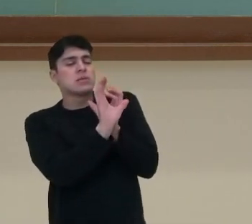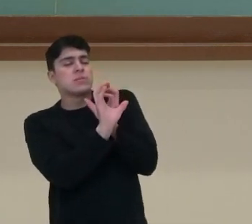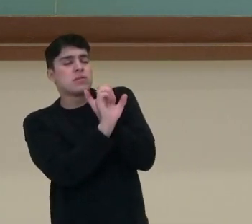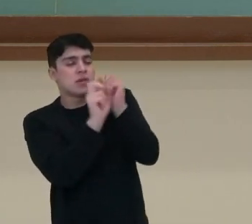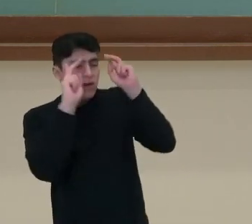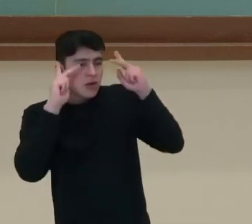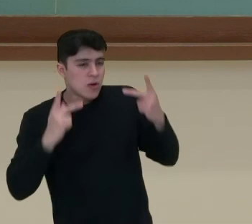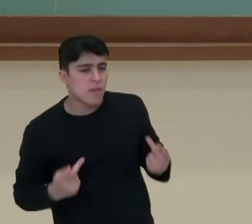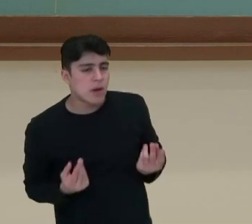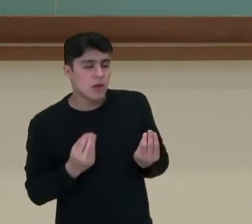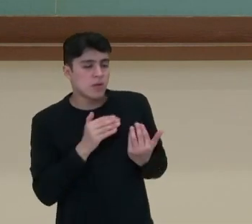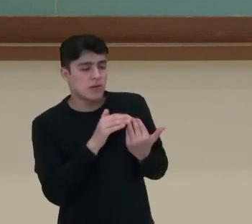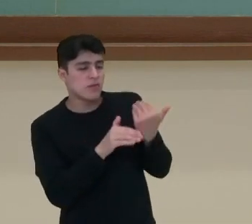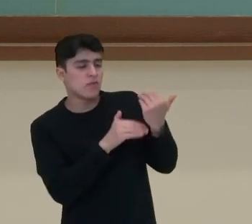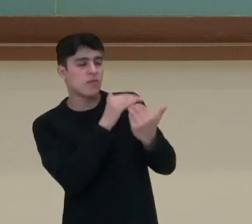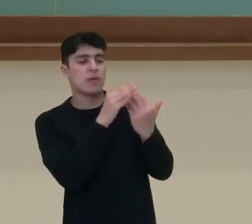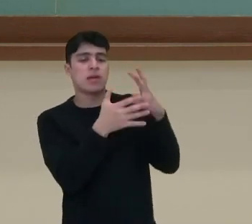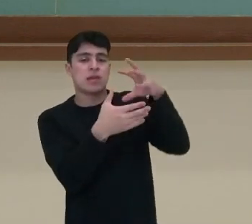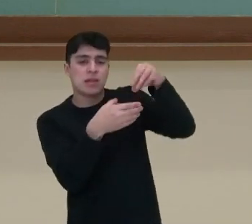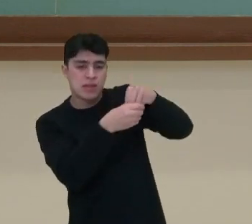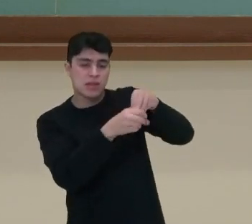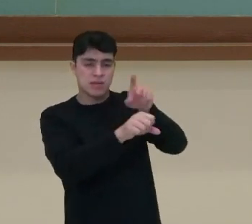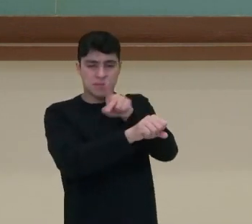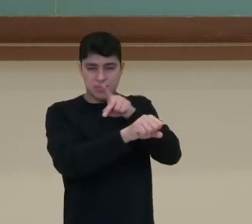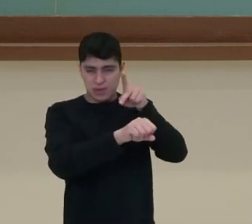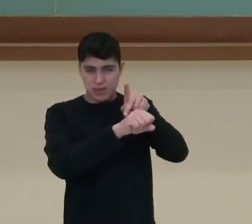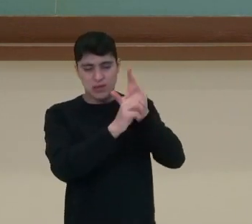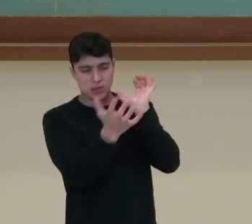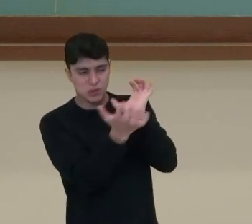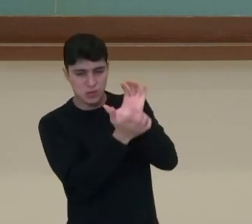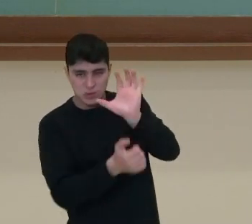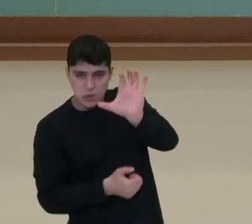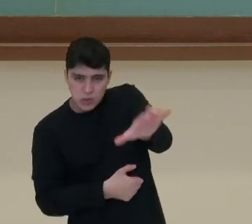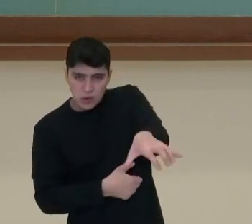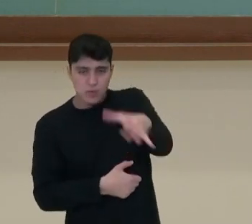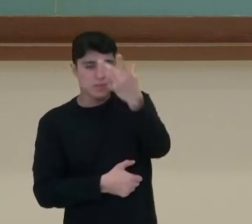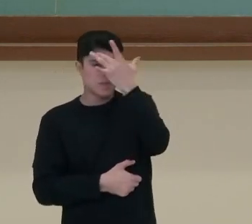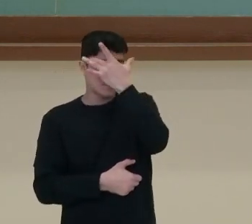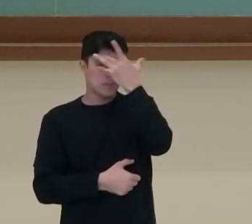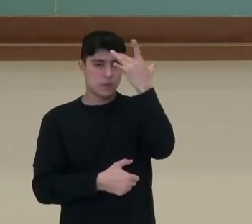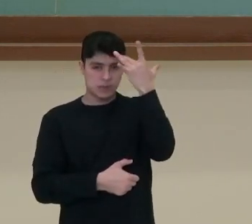da população, né, de um país, de um município, por exemplo, né,